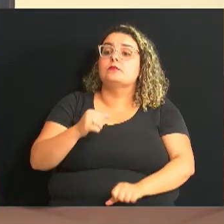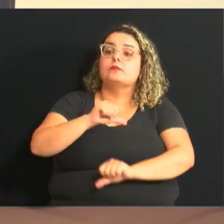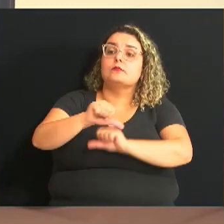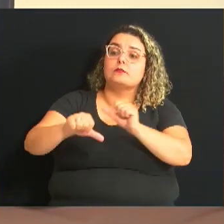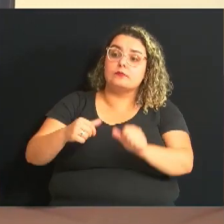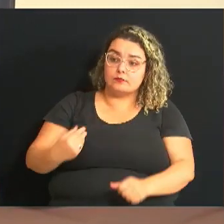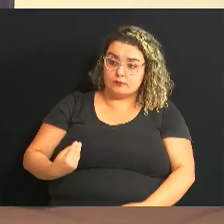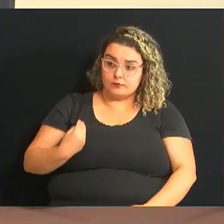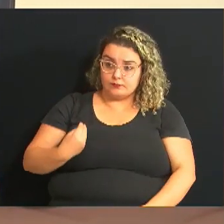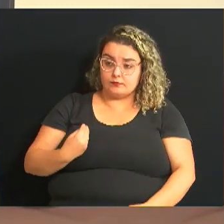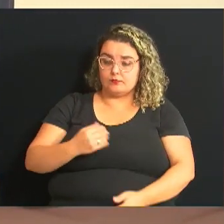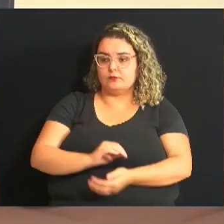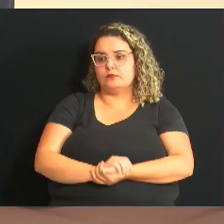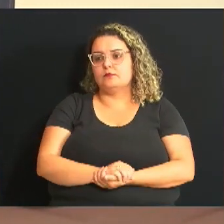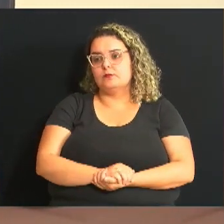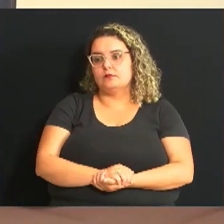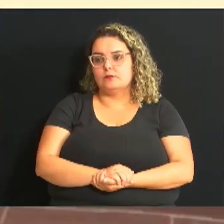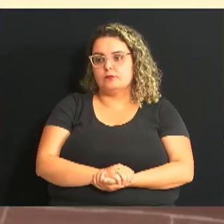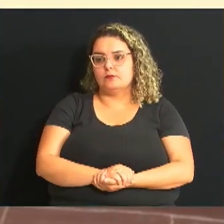vidas?